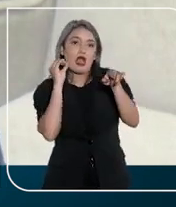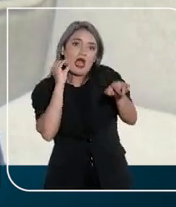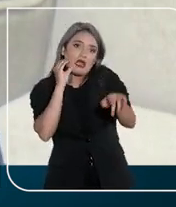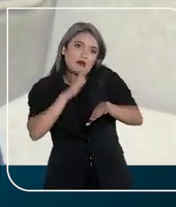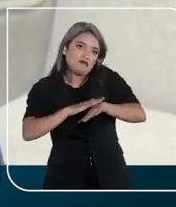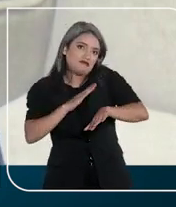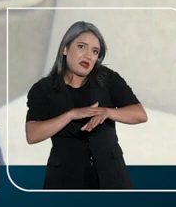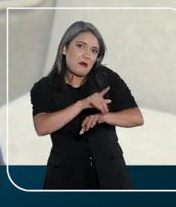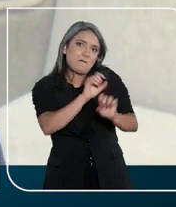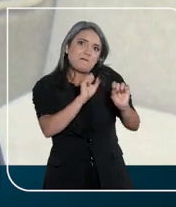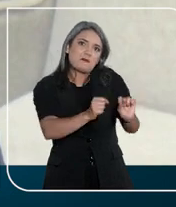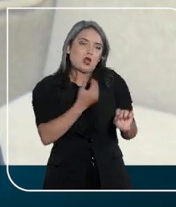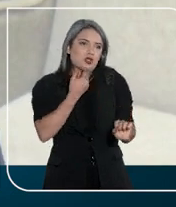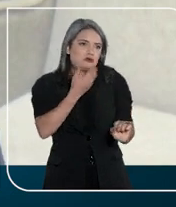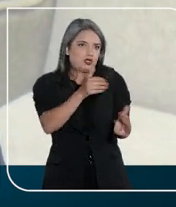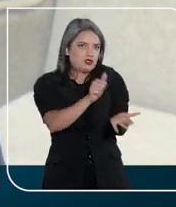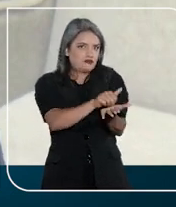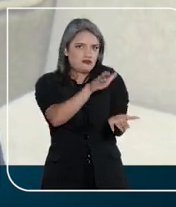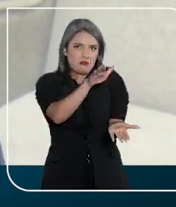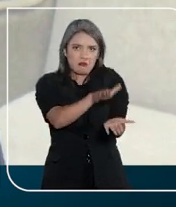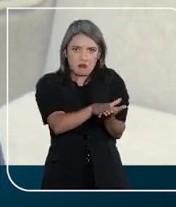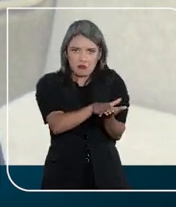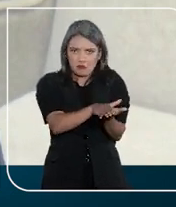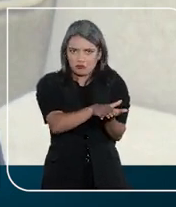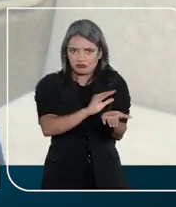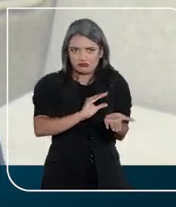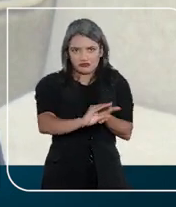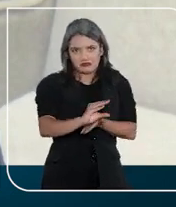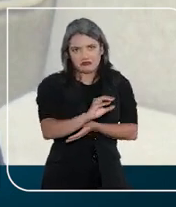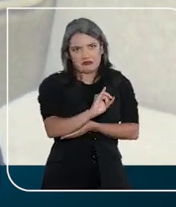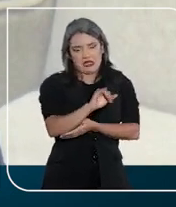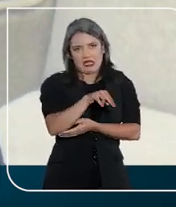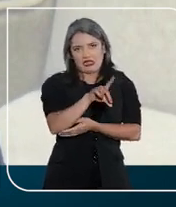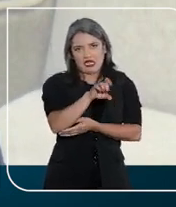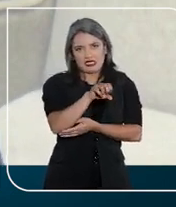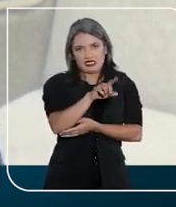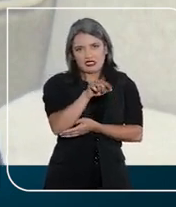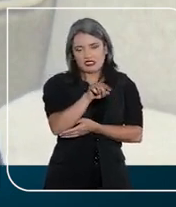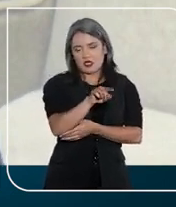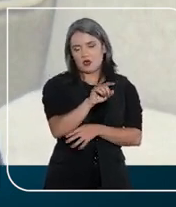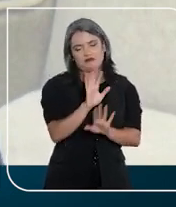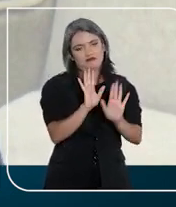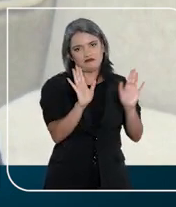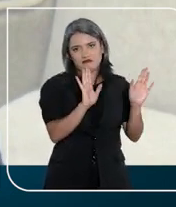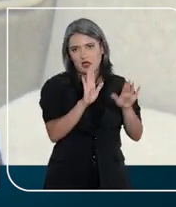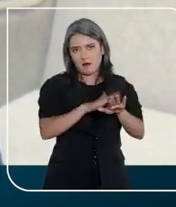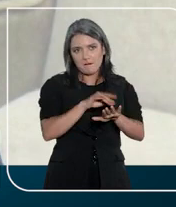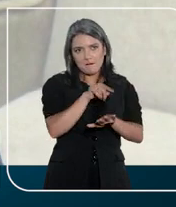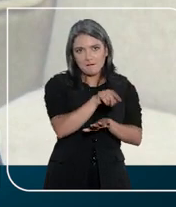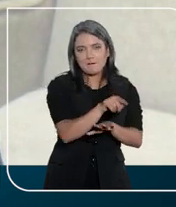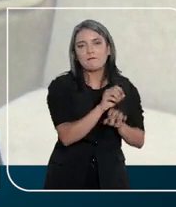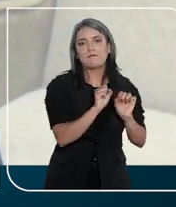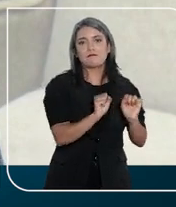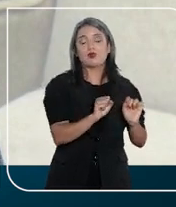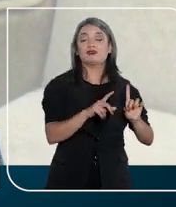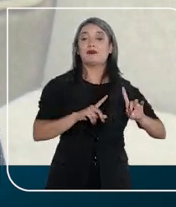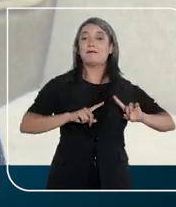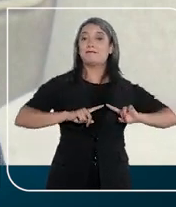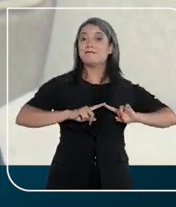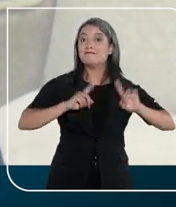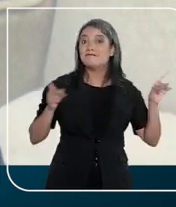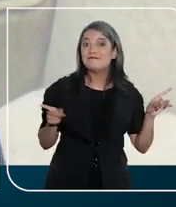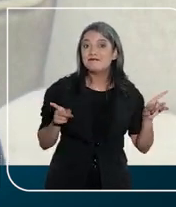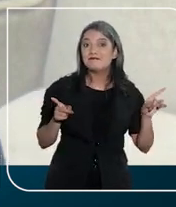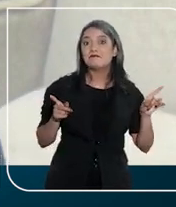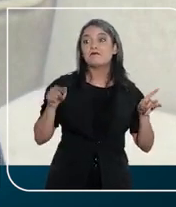de se cogitar uma ação indenizatória dessa pessoa pela perda de uma oportunidade, alguma coisa do gênero.